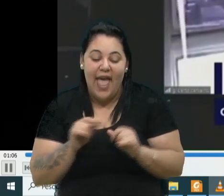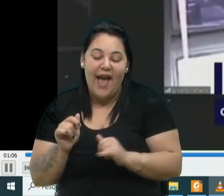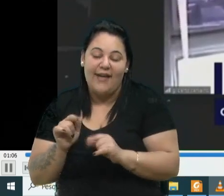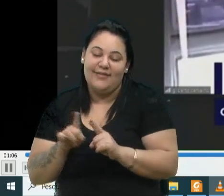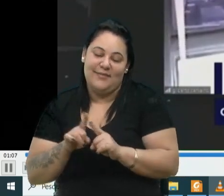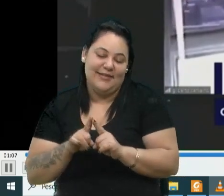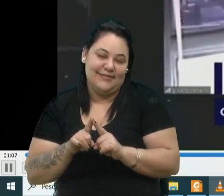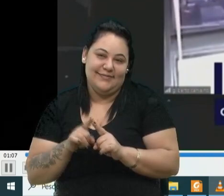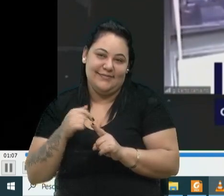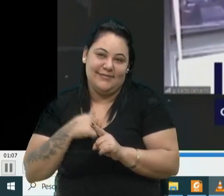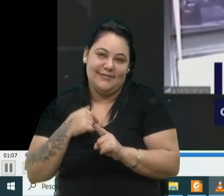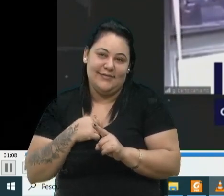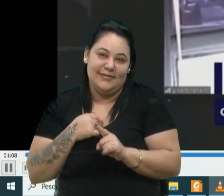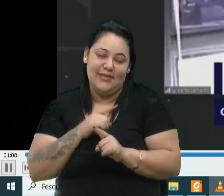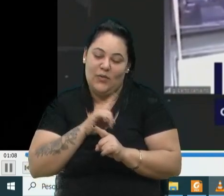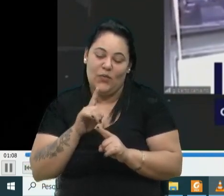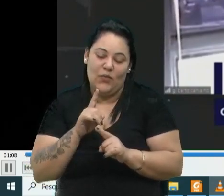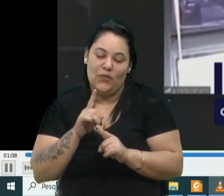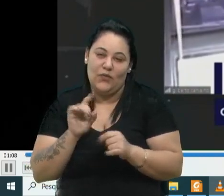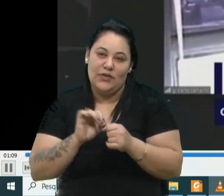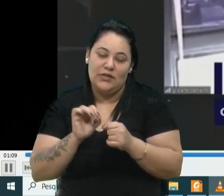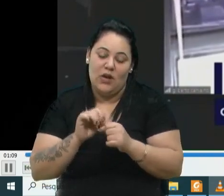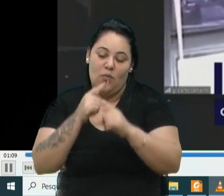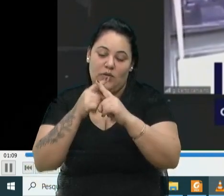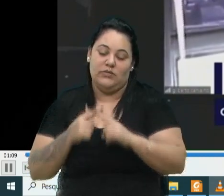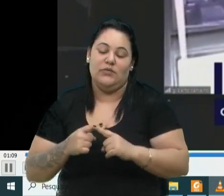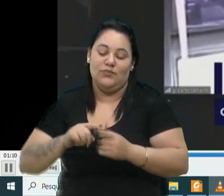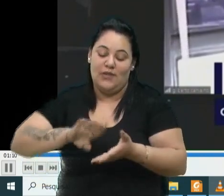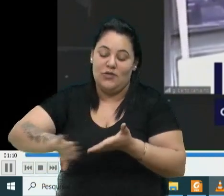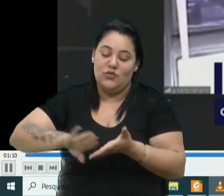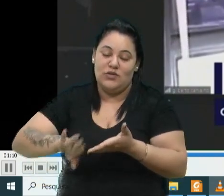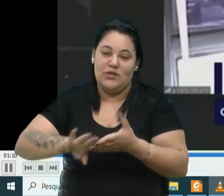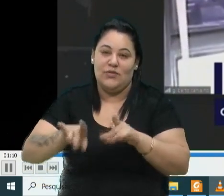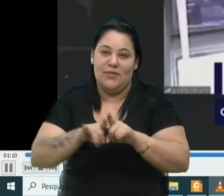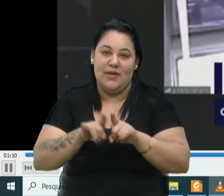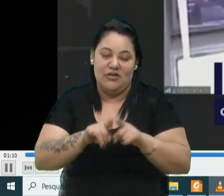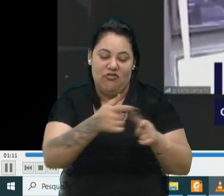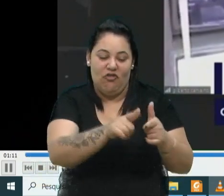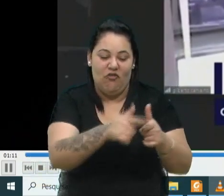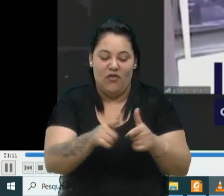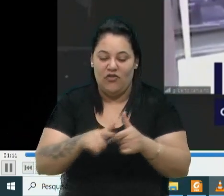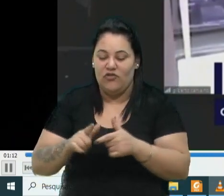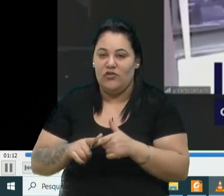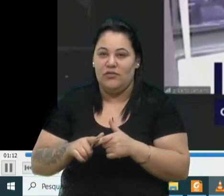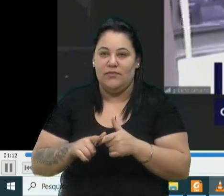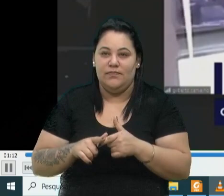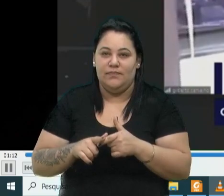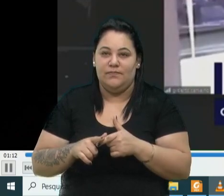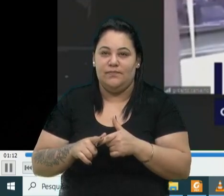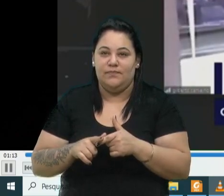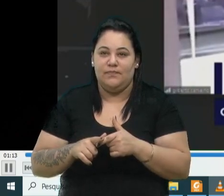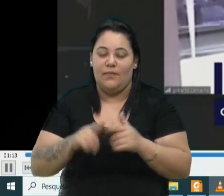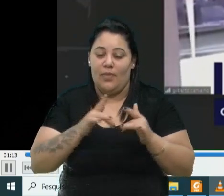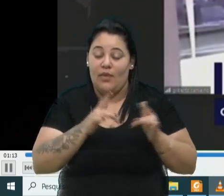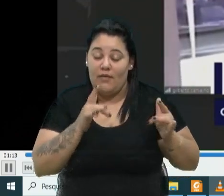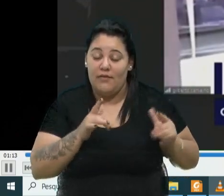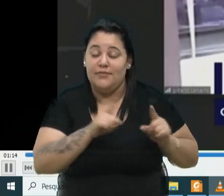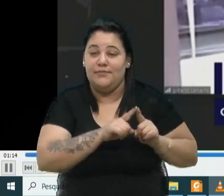vez da competição e da exclusão, a partilha, a fraternidade. Em vez